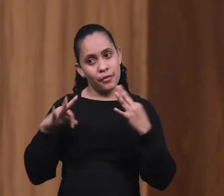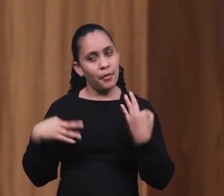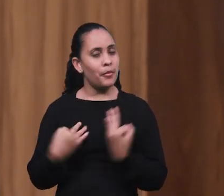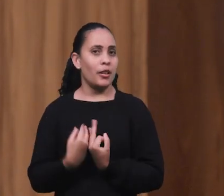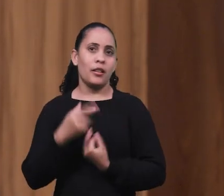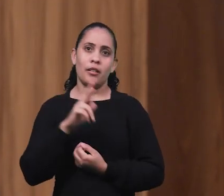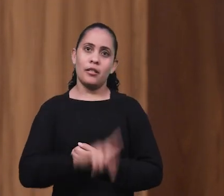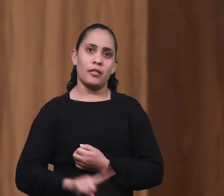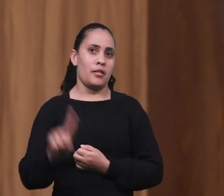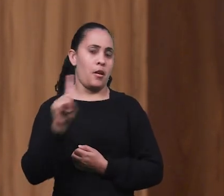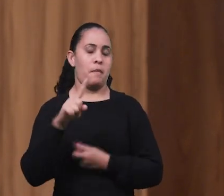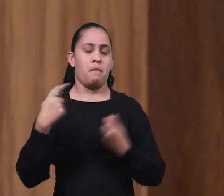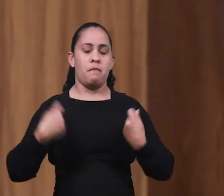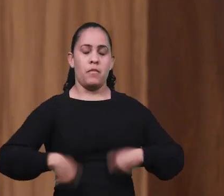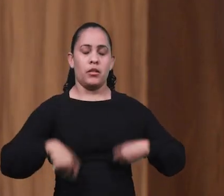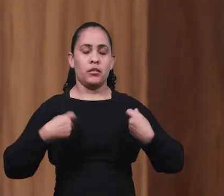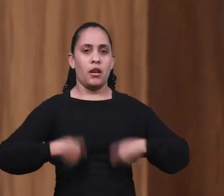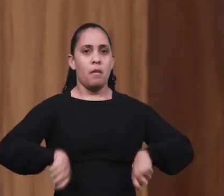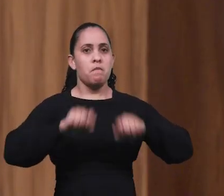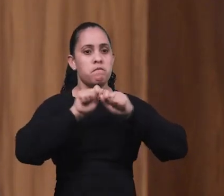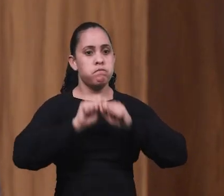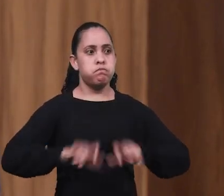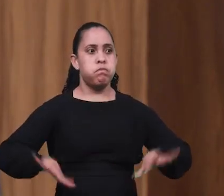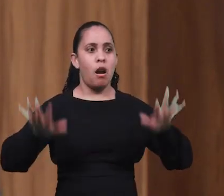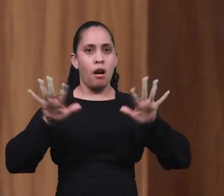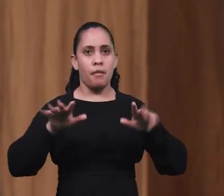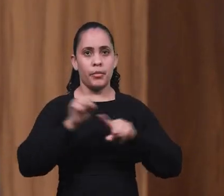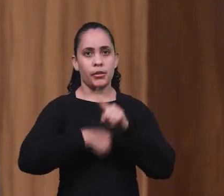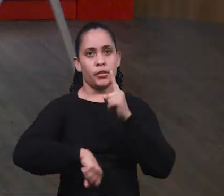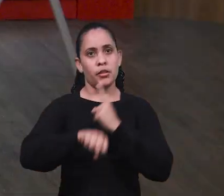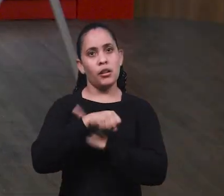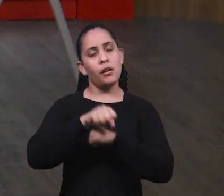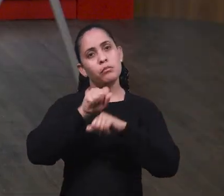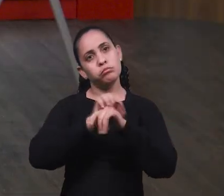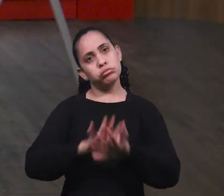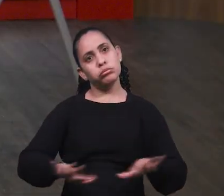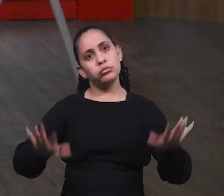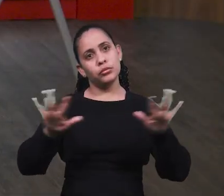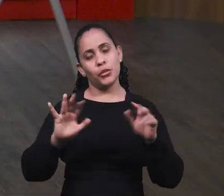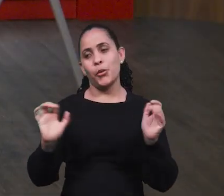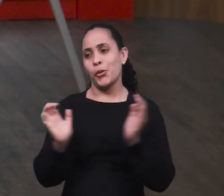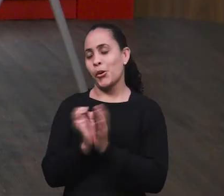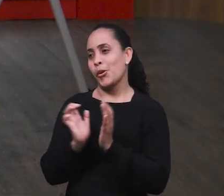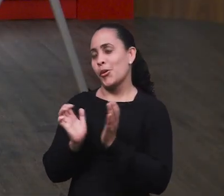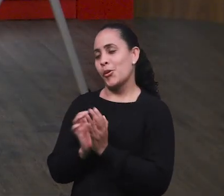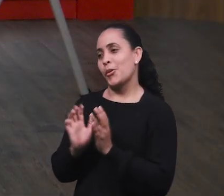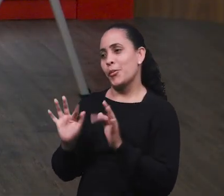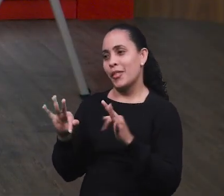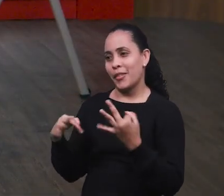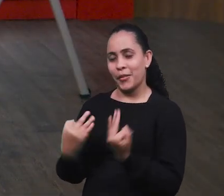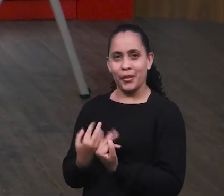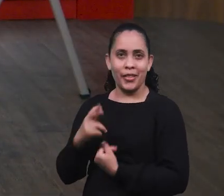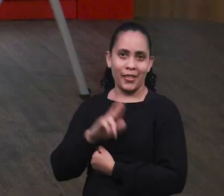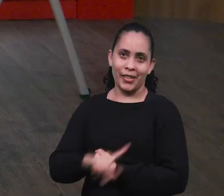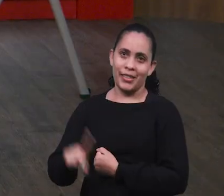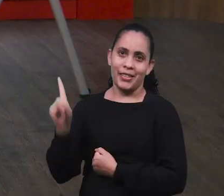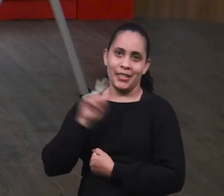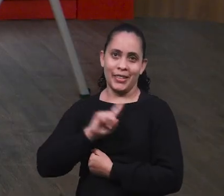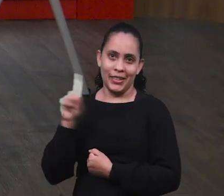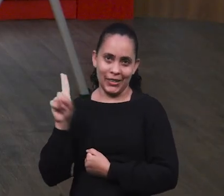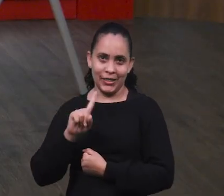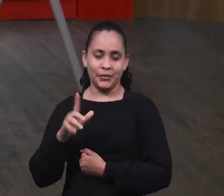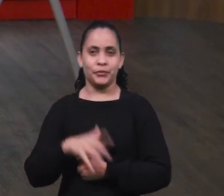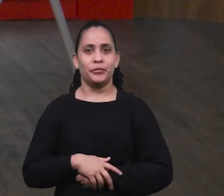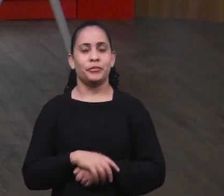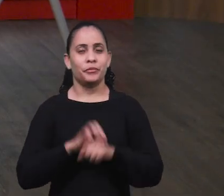para familiares. A gente precisa divulgar para a população. É o mais comum, da família, né? Não pode ser. A gente precisa fazer